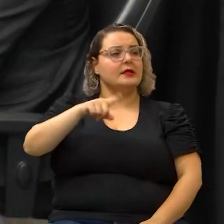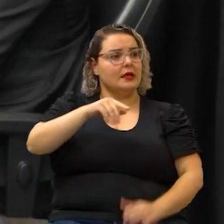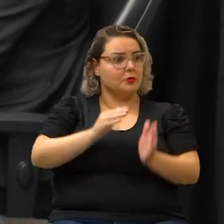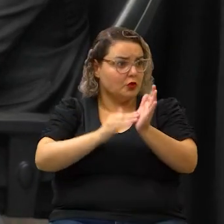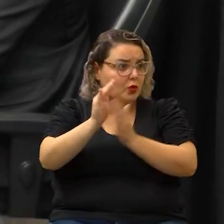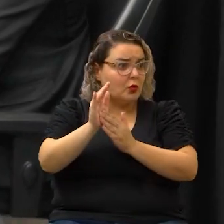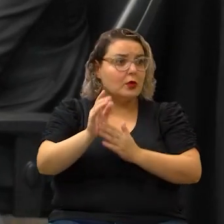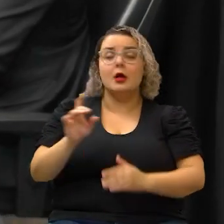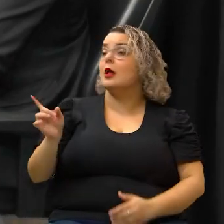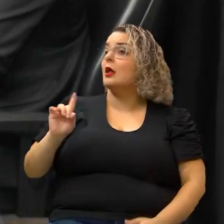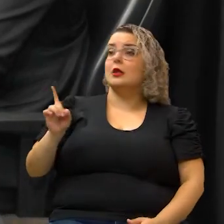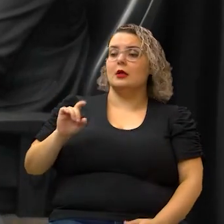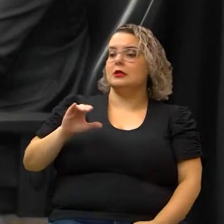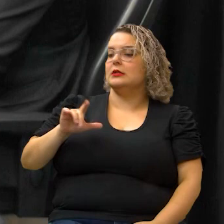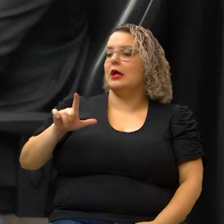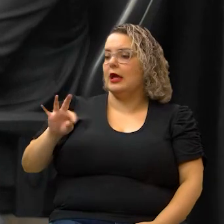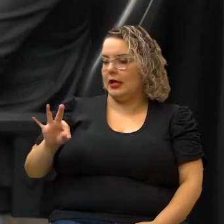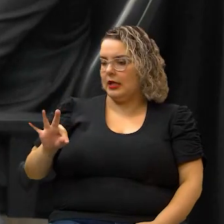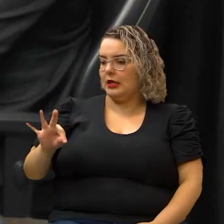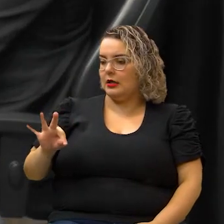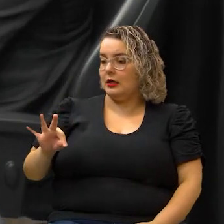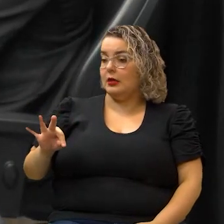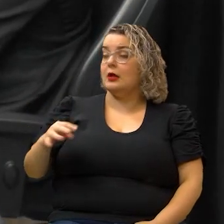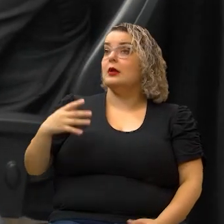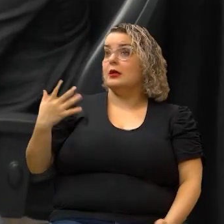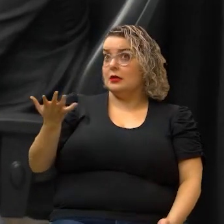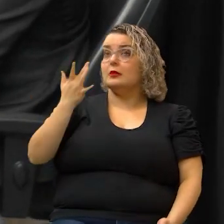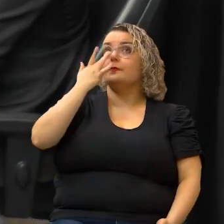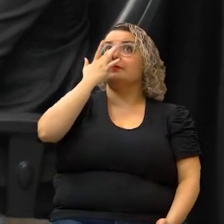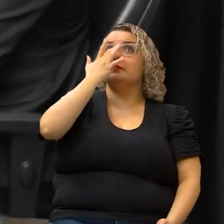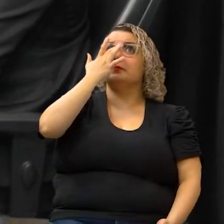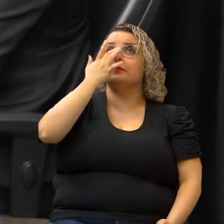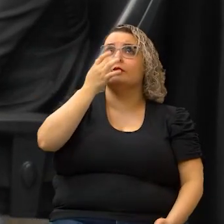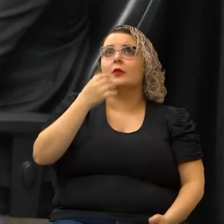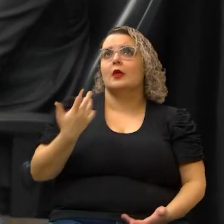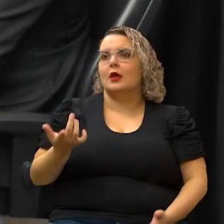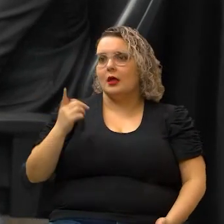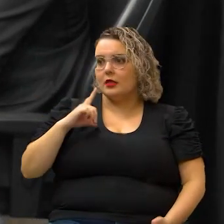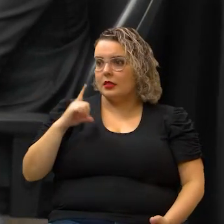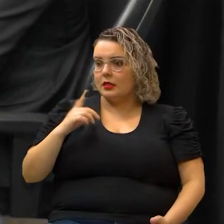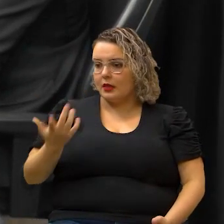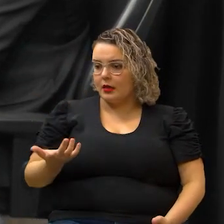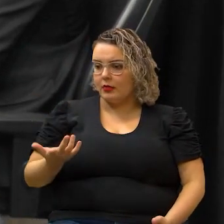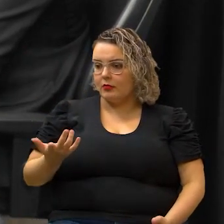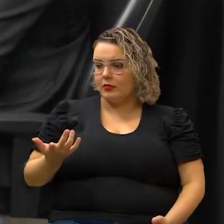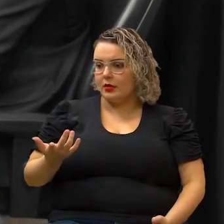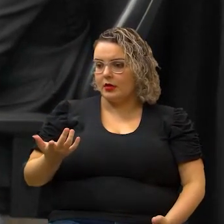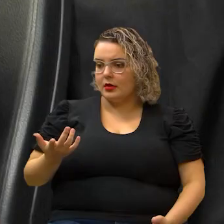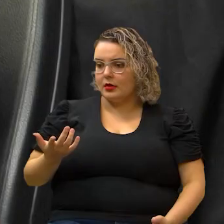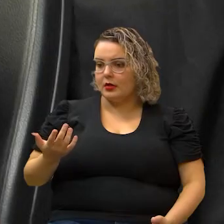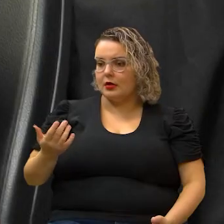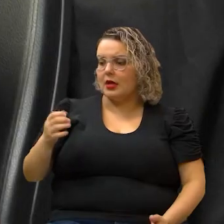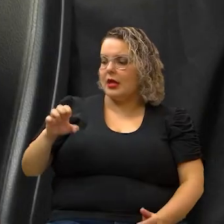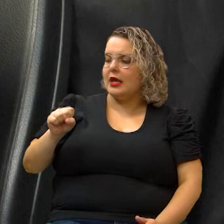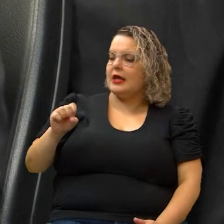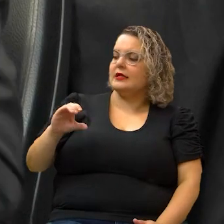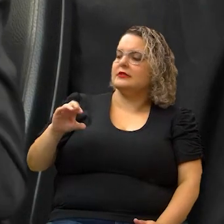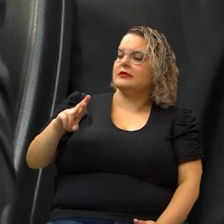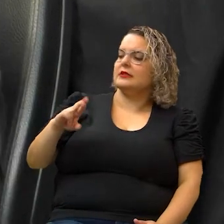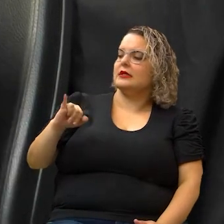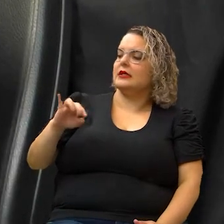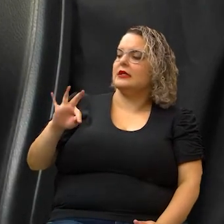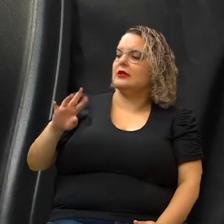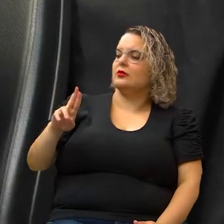concurso? Não, CLTista. Incrivelmente, houve era para ser escriturário. Naquela época eu